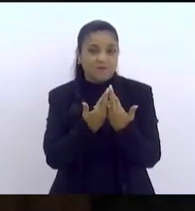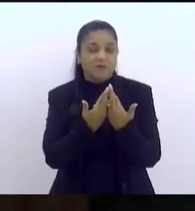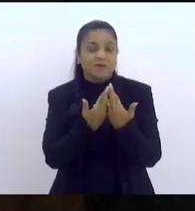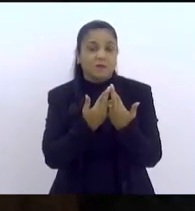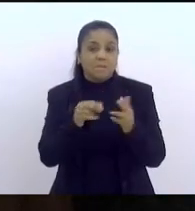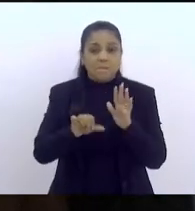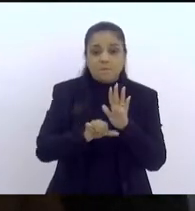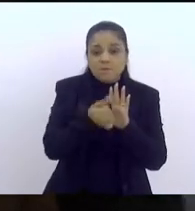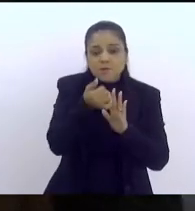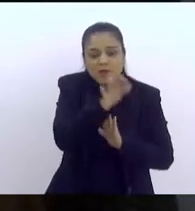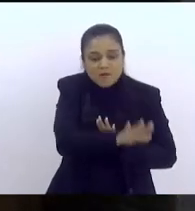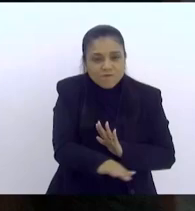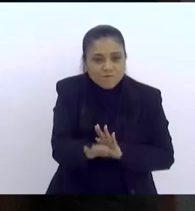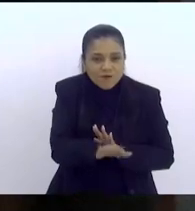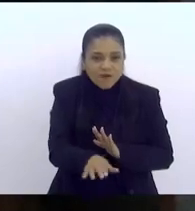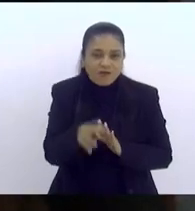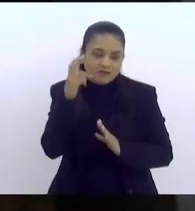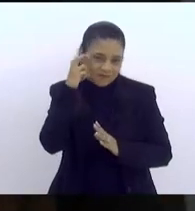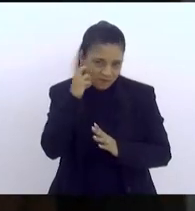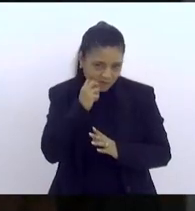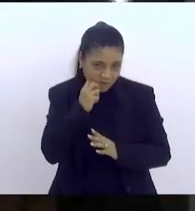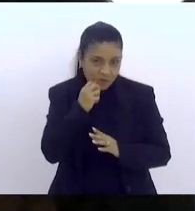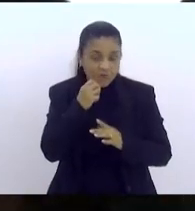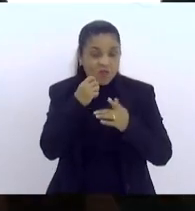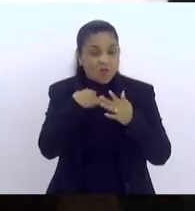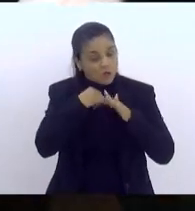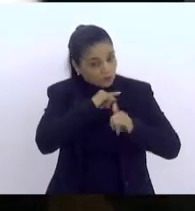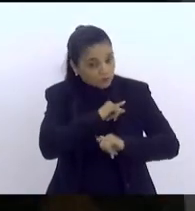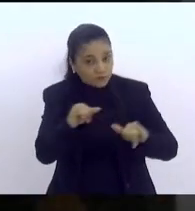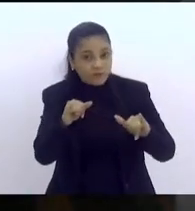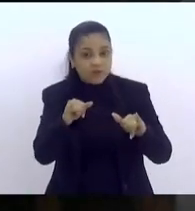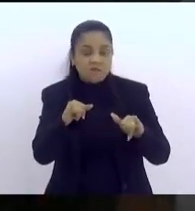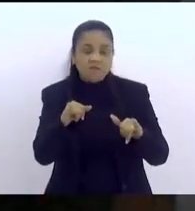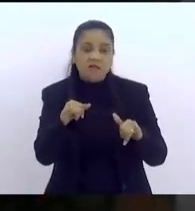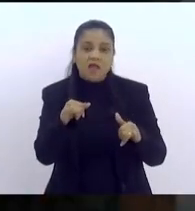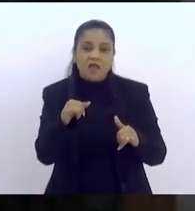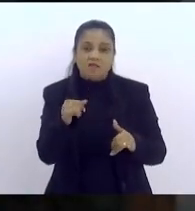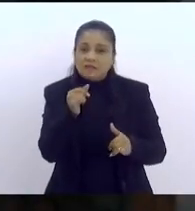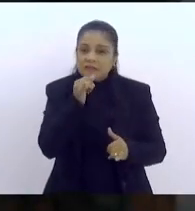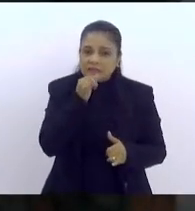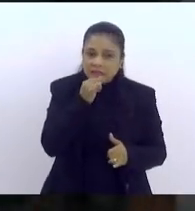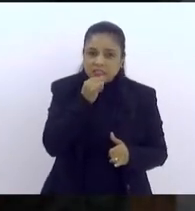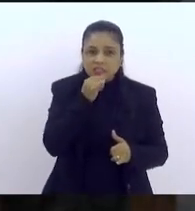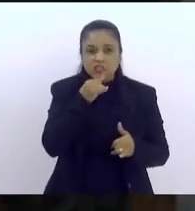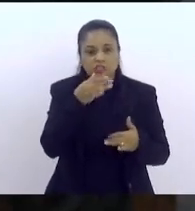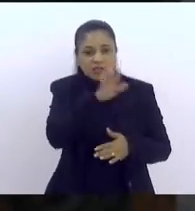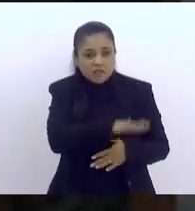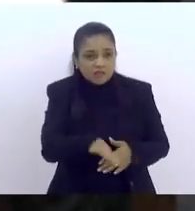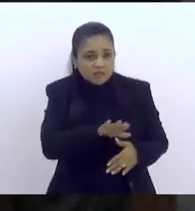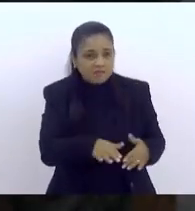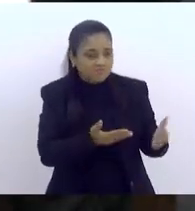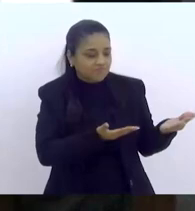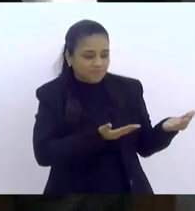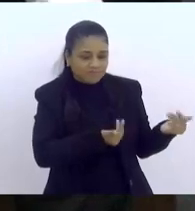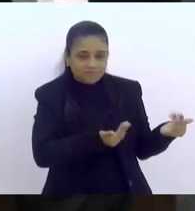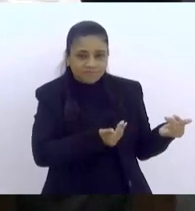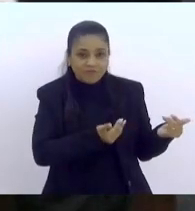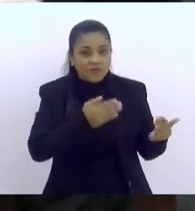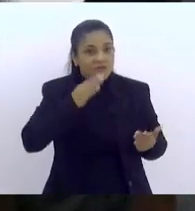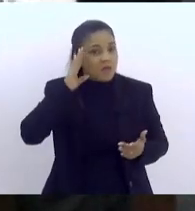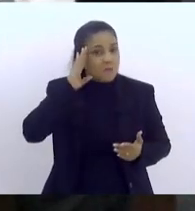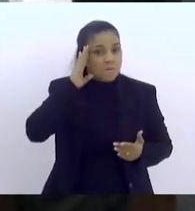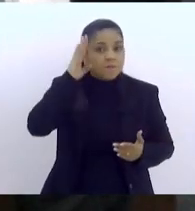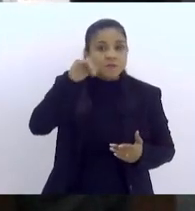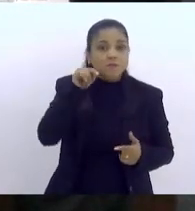que é lamentável que a criança e adolescente na nossa sociedade ainda é prioridade